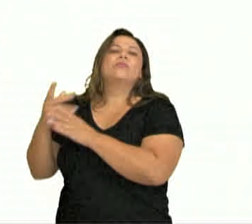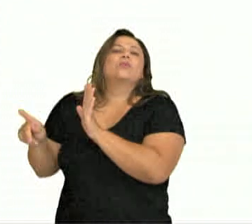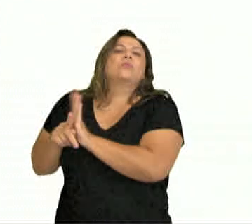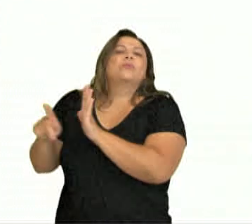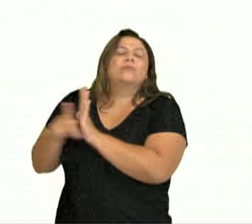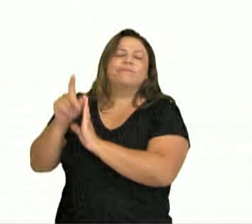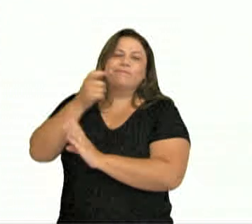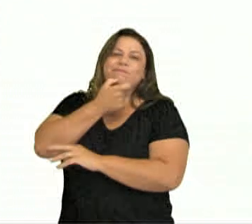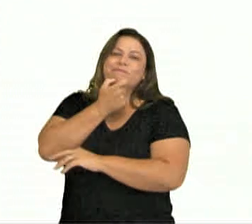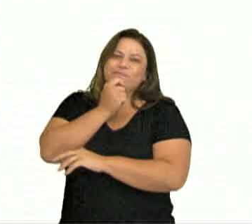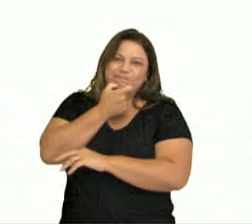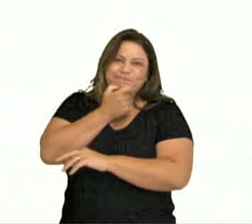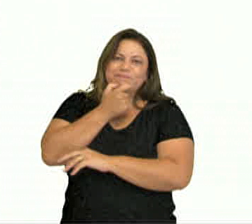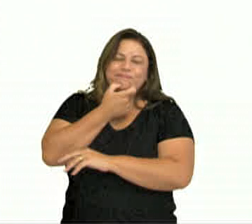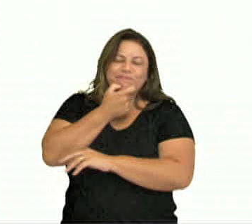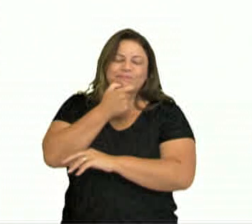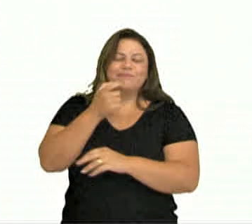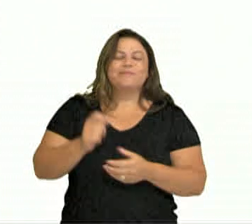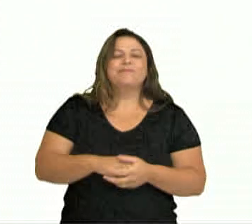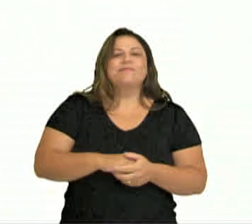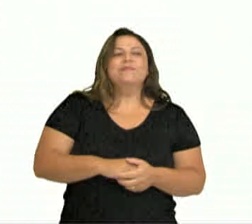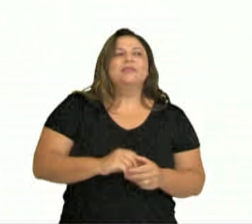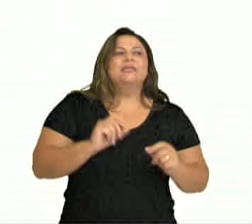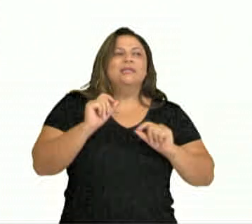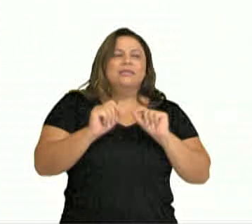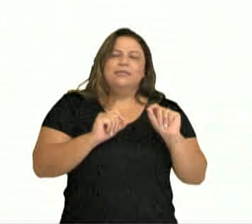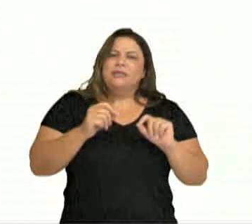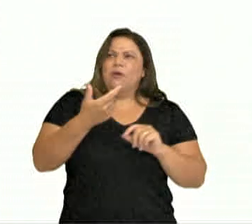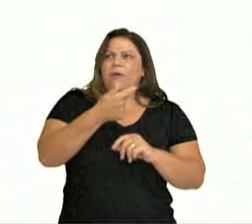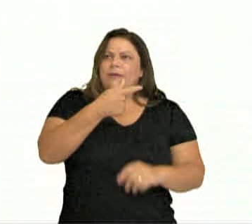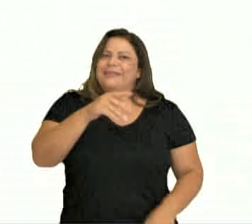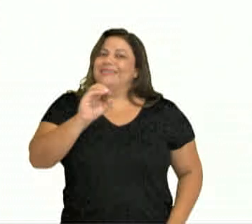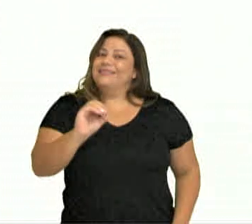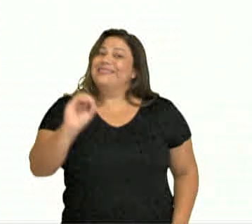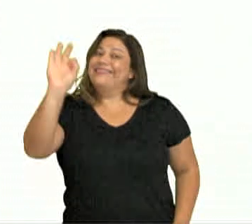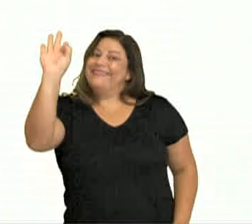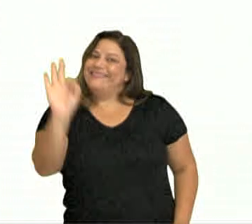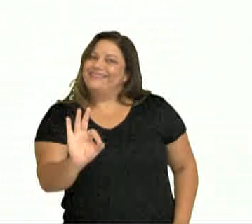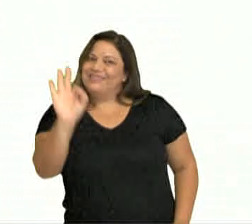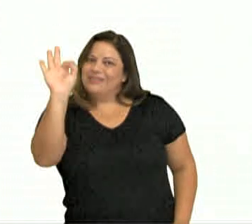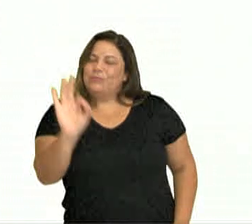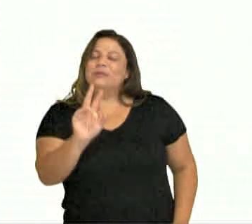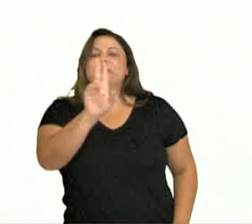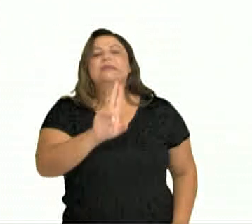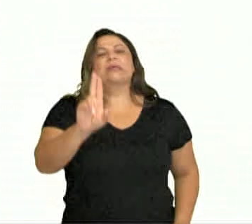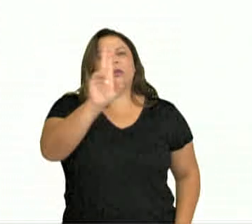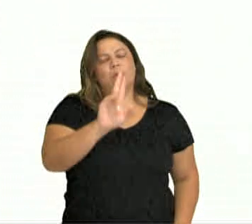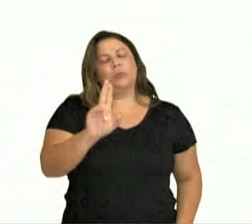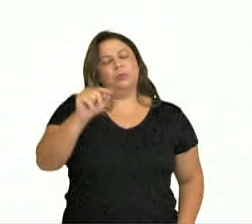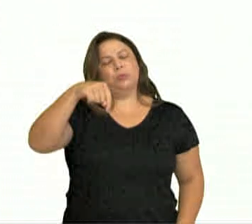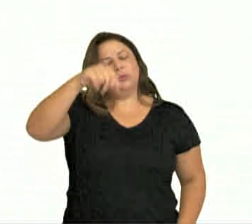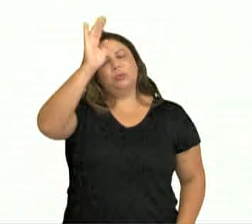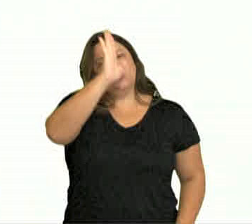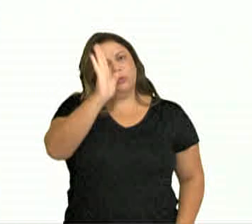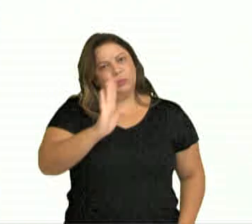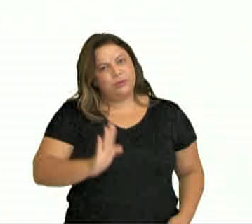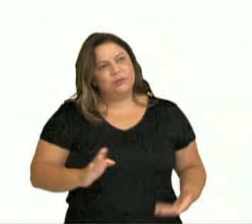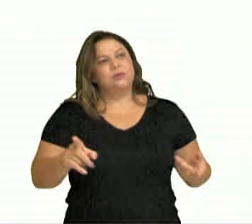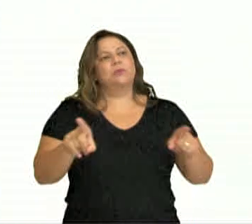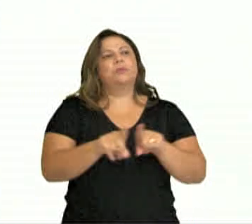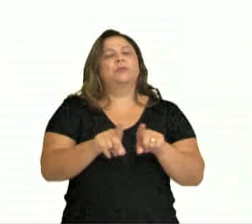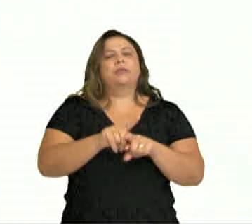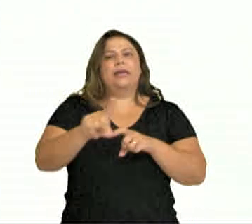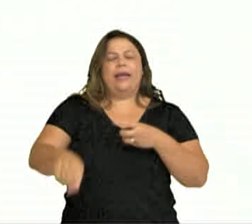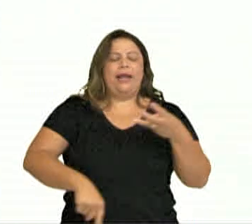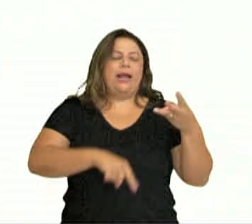O antígeno é um vetor viral. Eficácia 70% e está em uso no Brasil. Outra aqui, a Sputnik